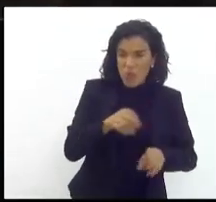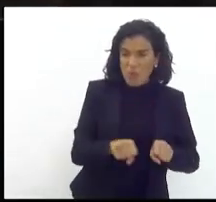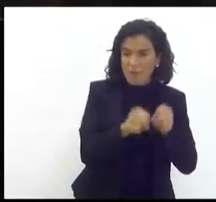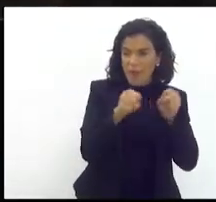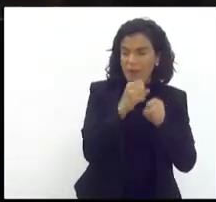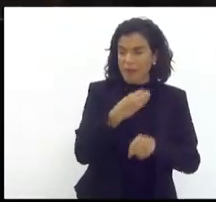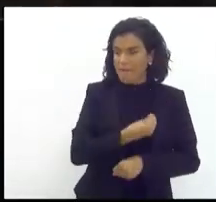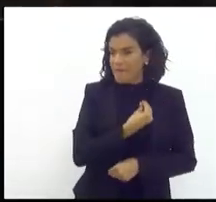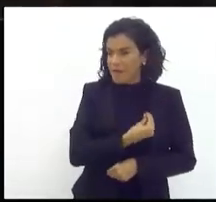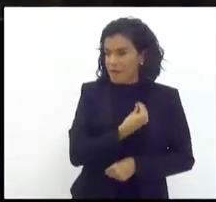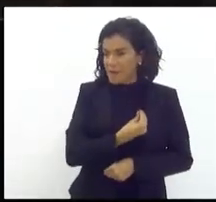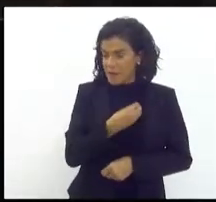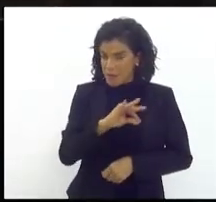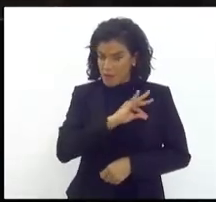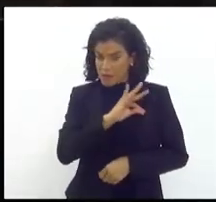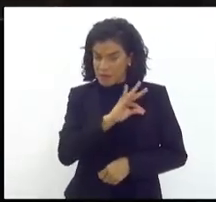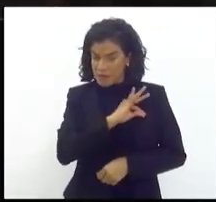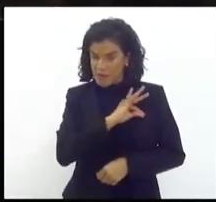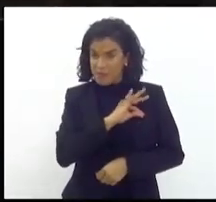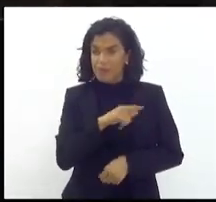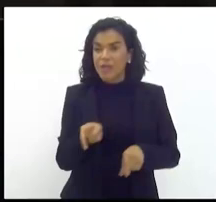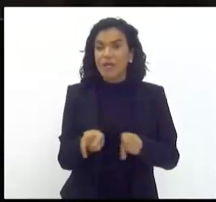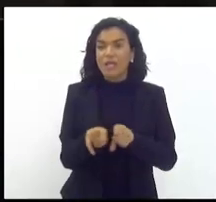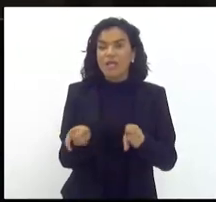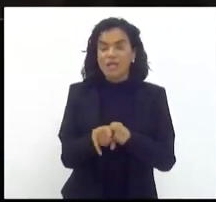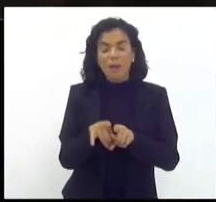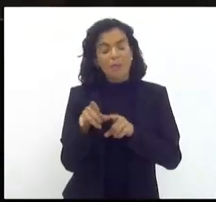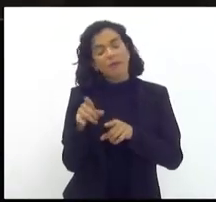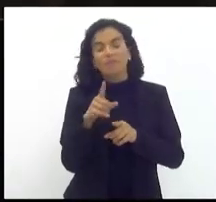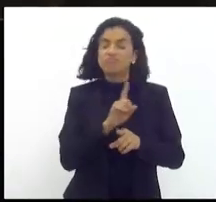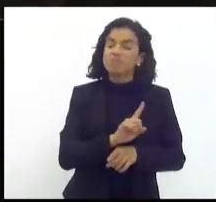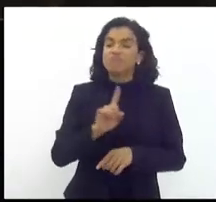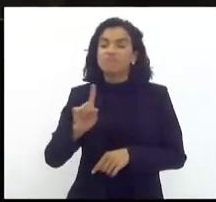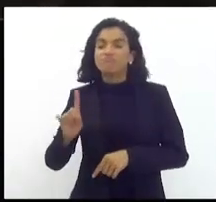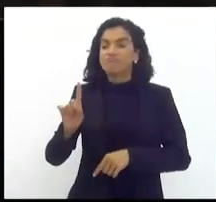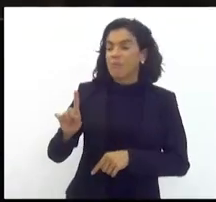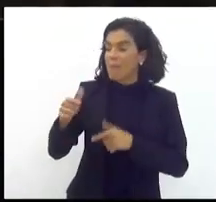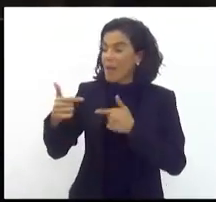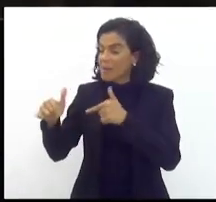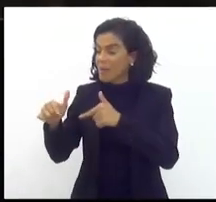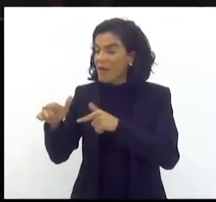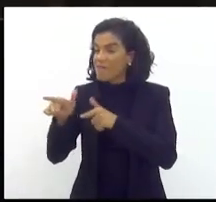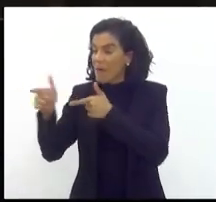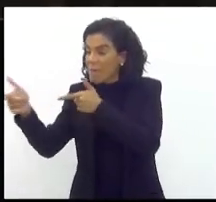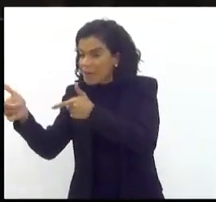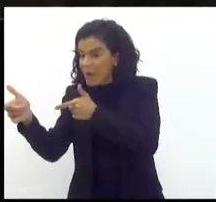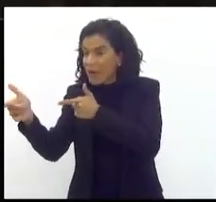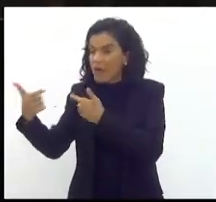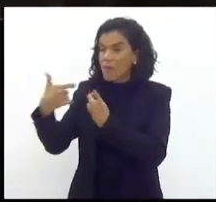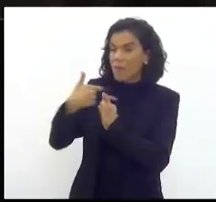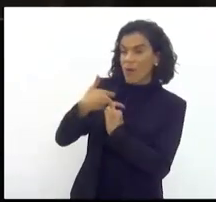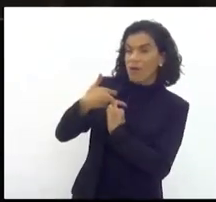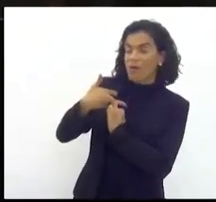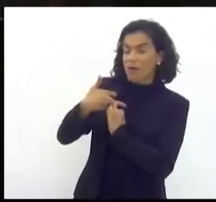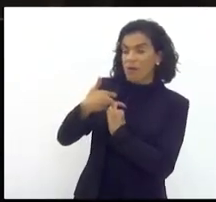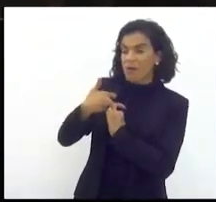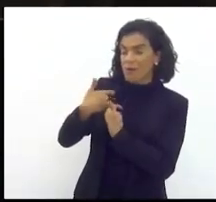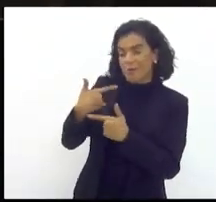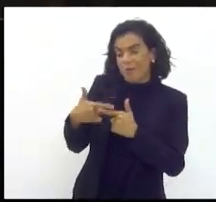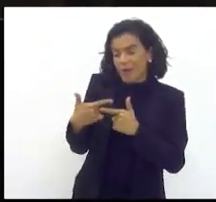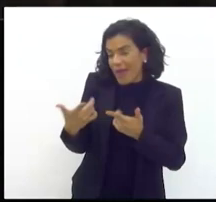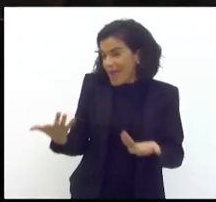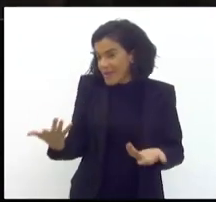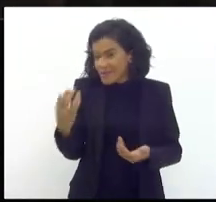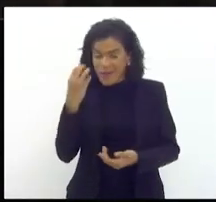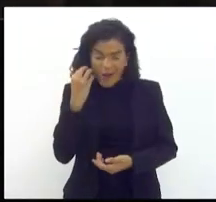também desses policiais que sai de casa para trabalhar e não sabe se vai matar ou se vai morrer porque é isso quem põe